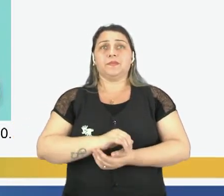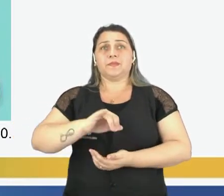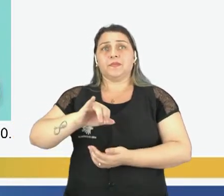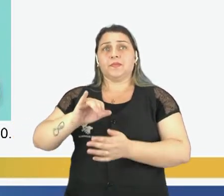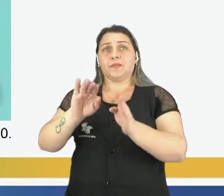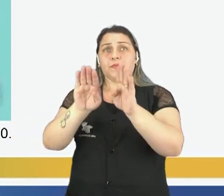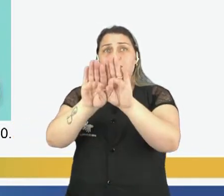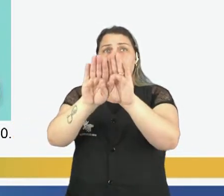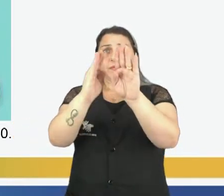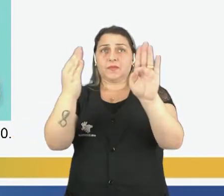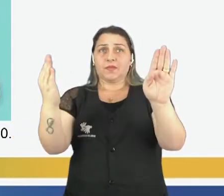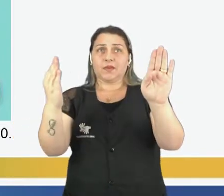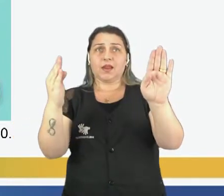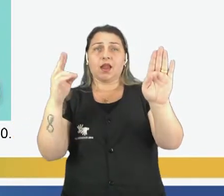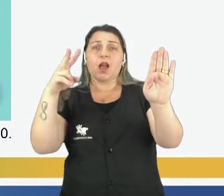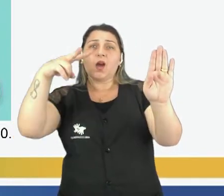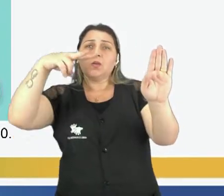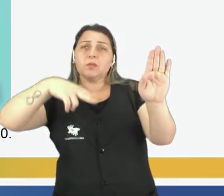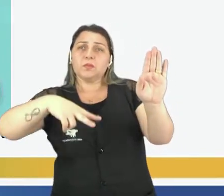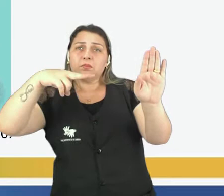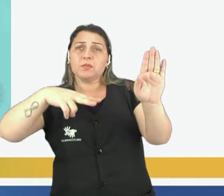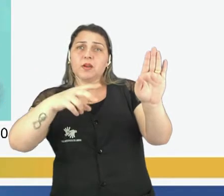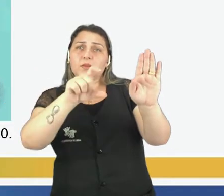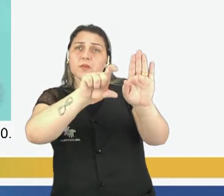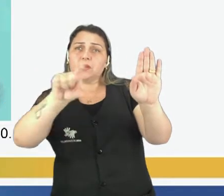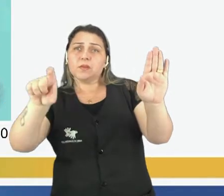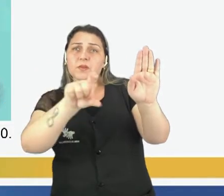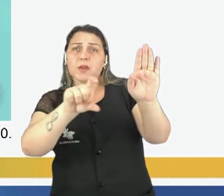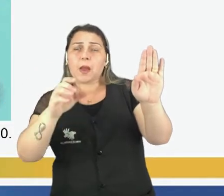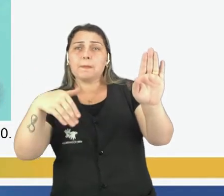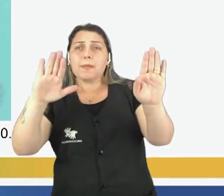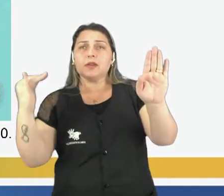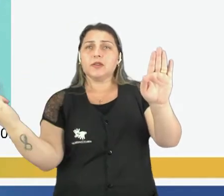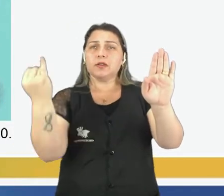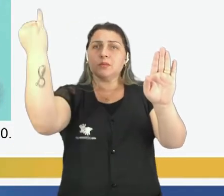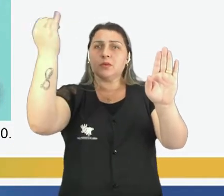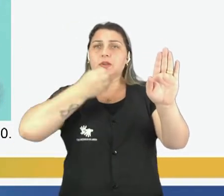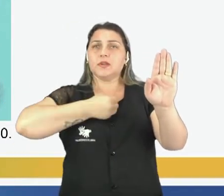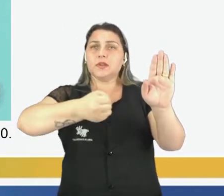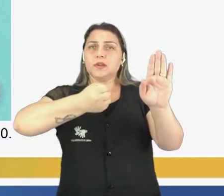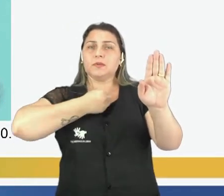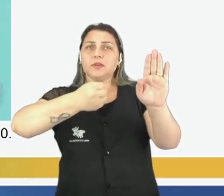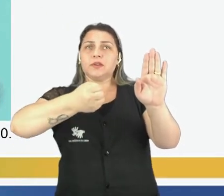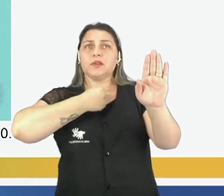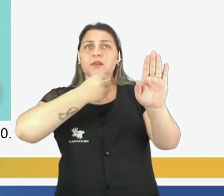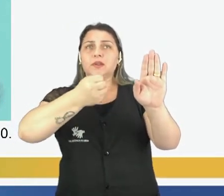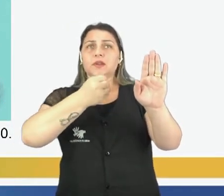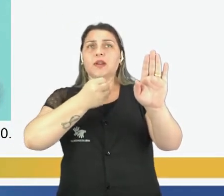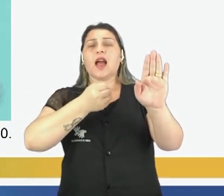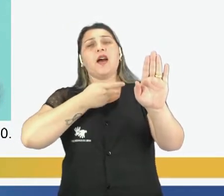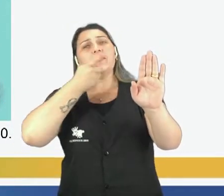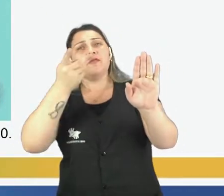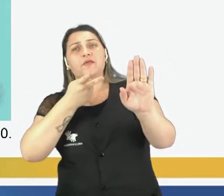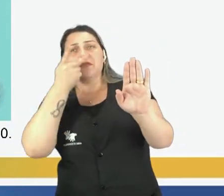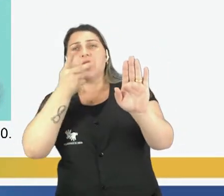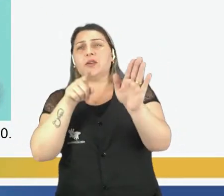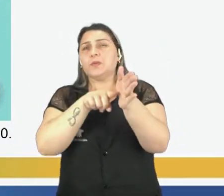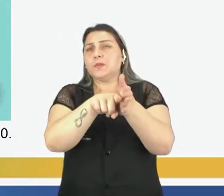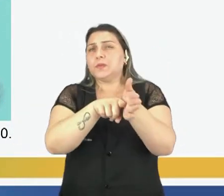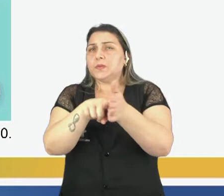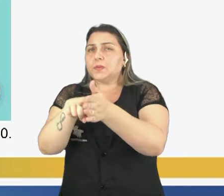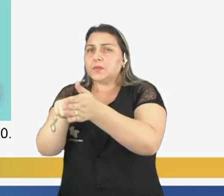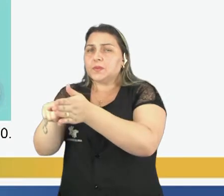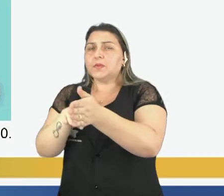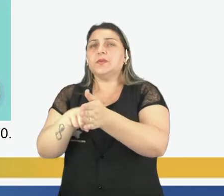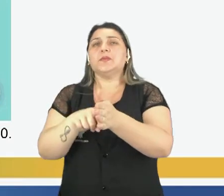Janela: é o espaço com os trechos mais interessantes da reportagem, a fala de alguém, algum dado